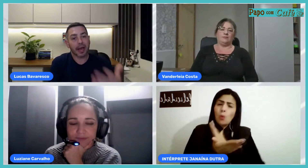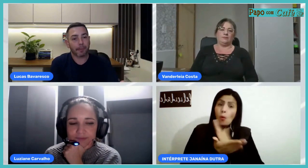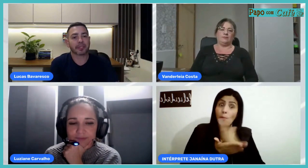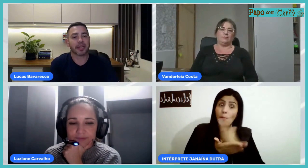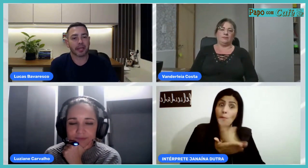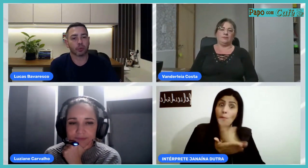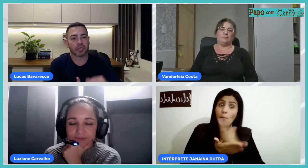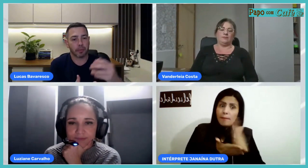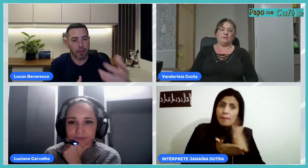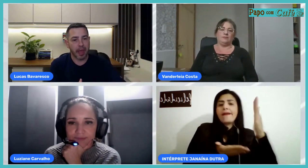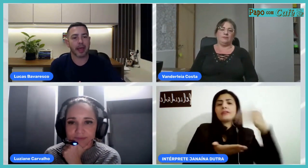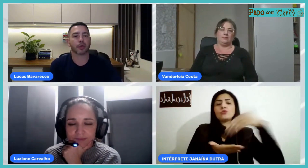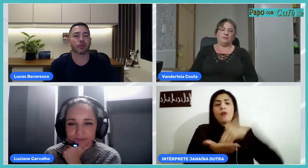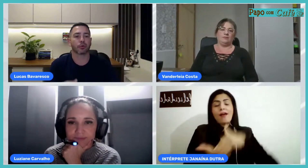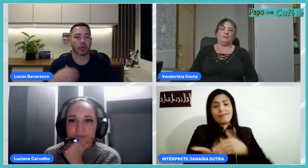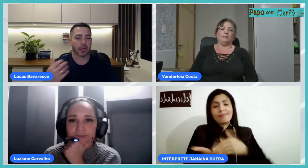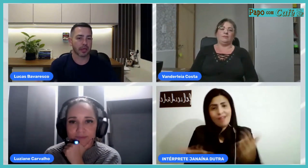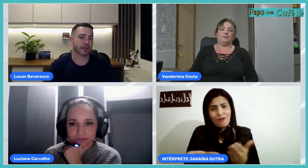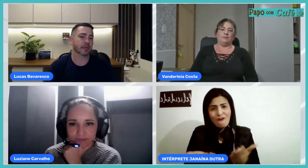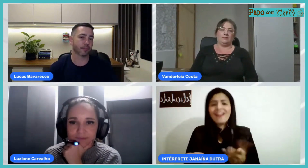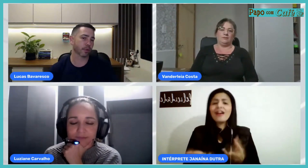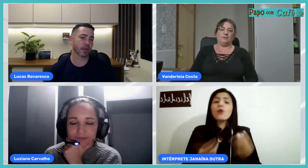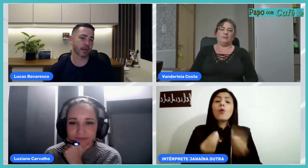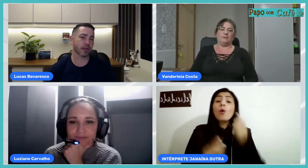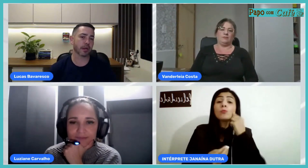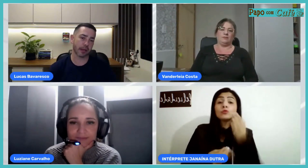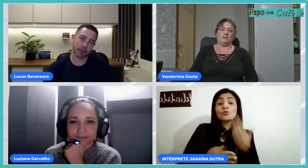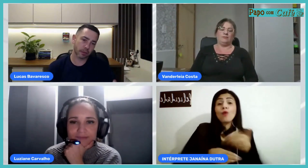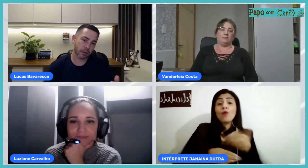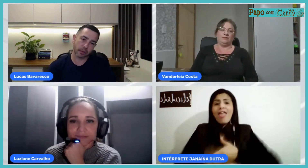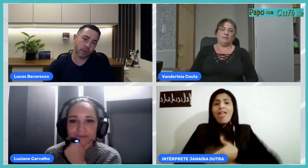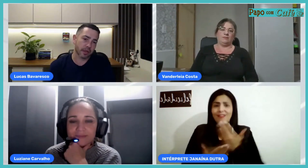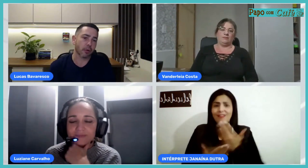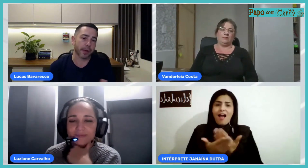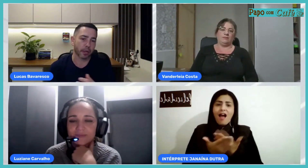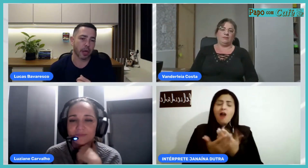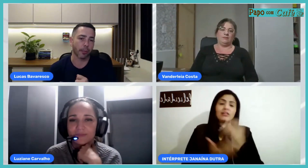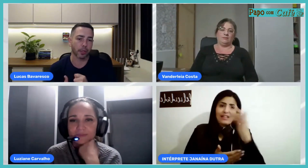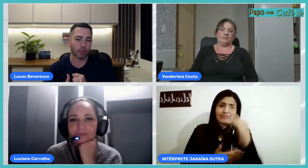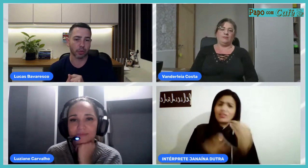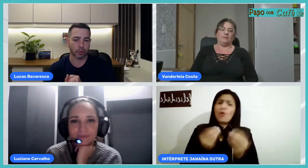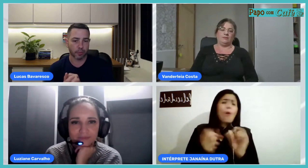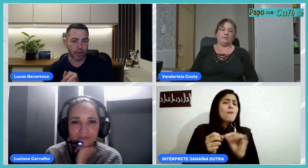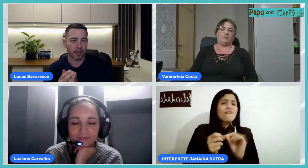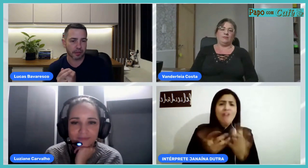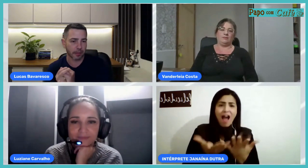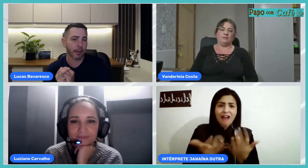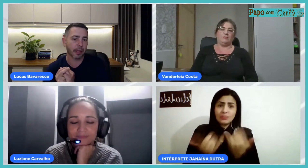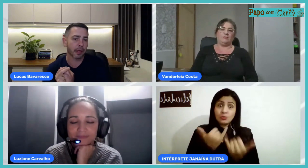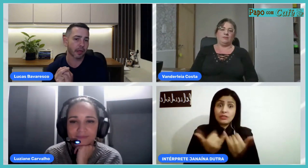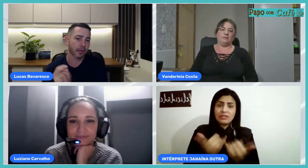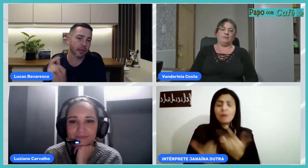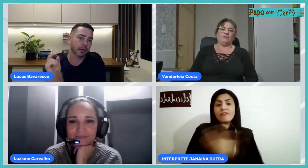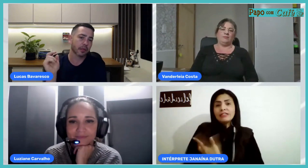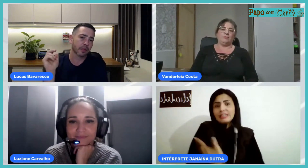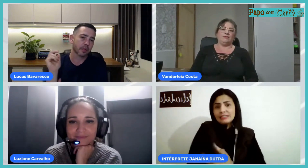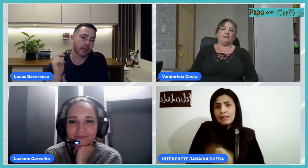das etapas, né, do exame médico e assim por diante, né? Se tu quiser compartilhar um pouquinho com a tua experiência